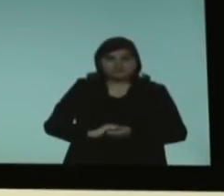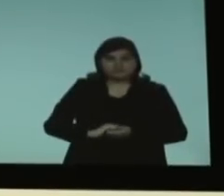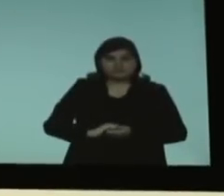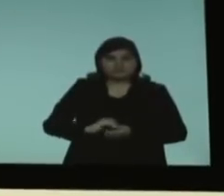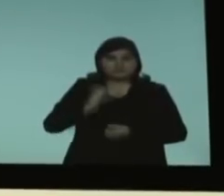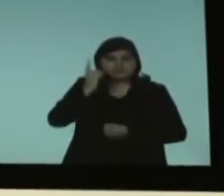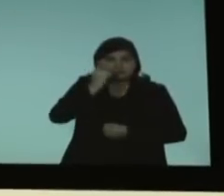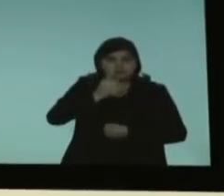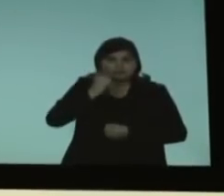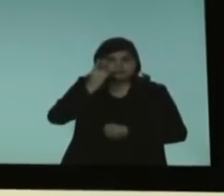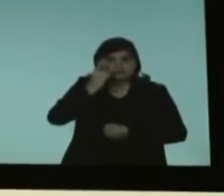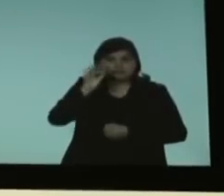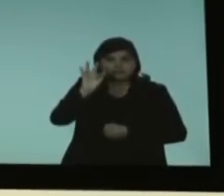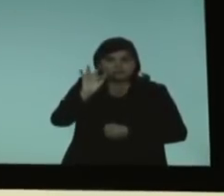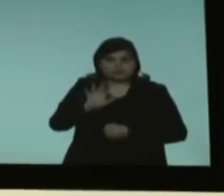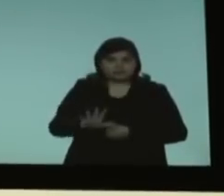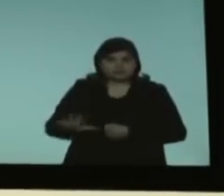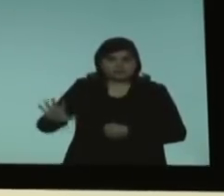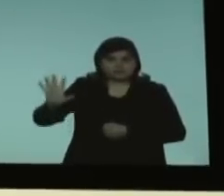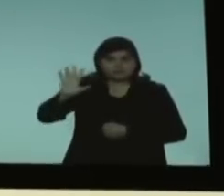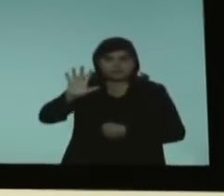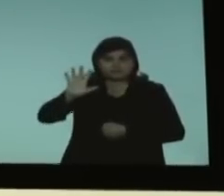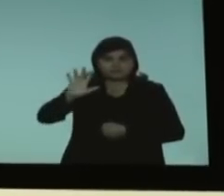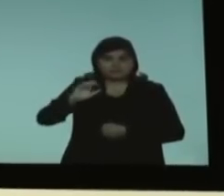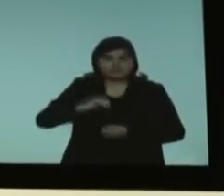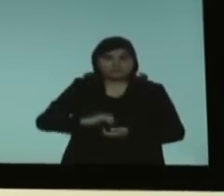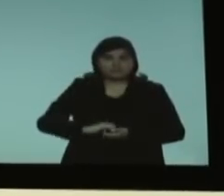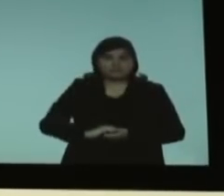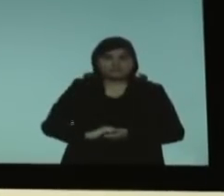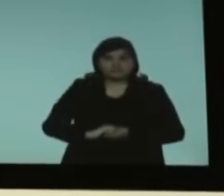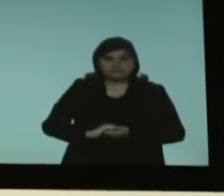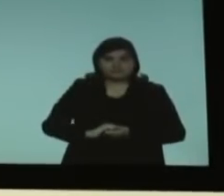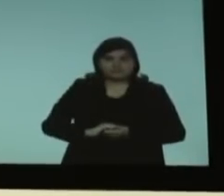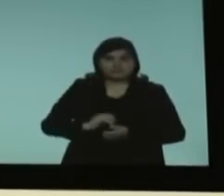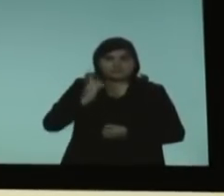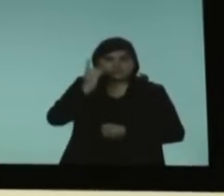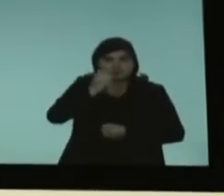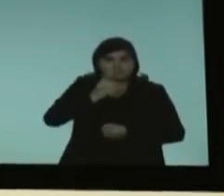tenhamos eleições tranquilas na medida do possível. É o que eu desejo. Um abraço a todos. Um abraço.